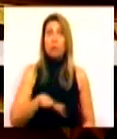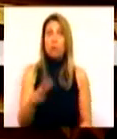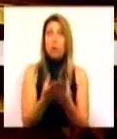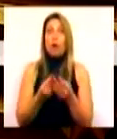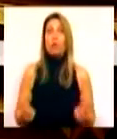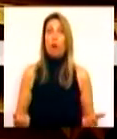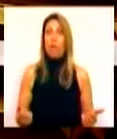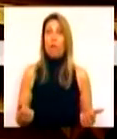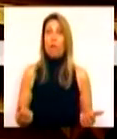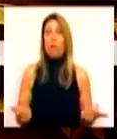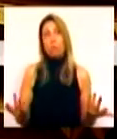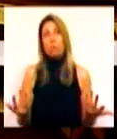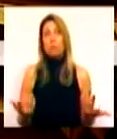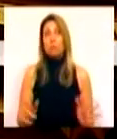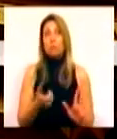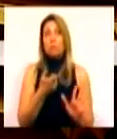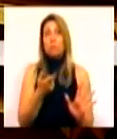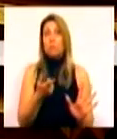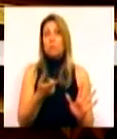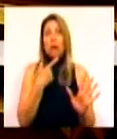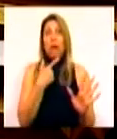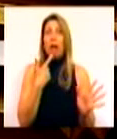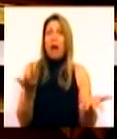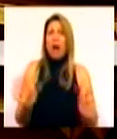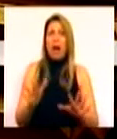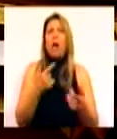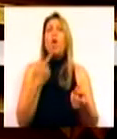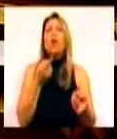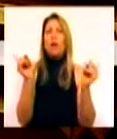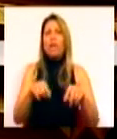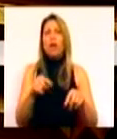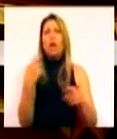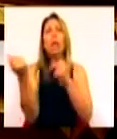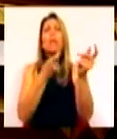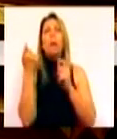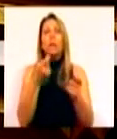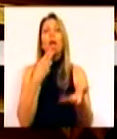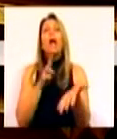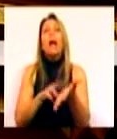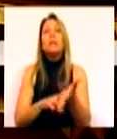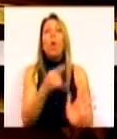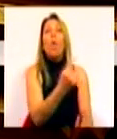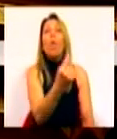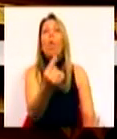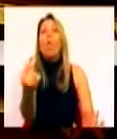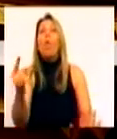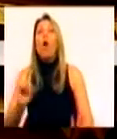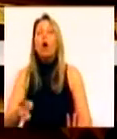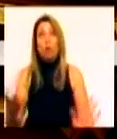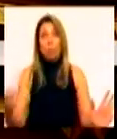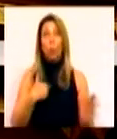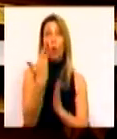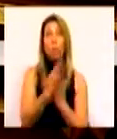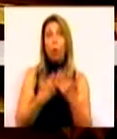situação e, sem insistir outra vez no debate das razões de cada um, era isso que este diploma estava a fazer.